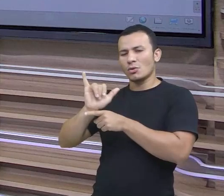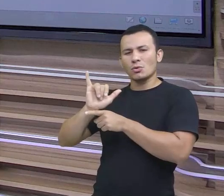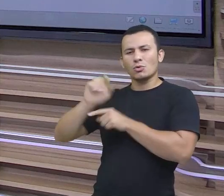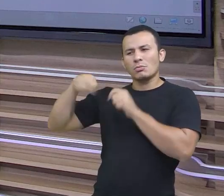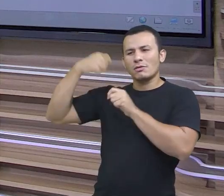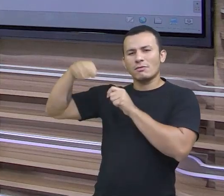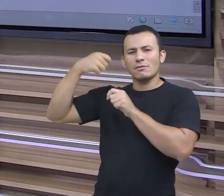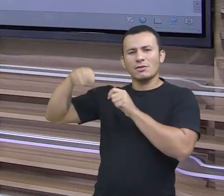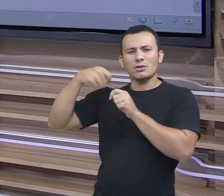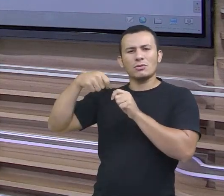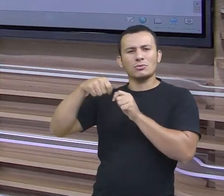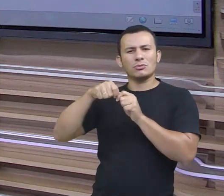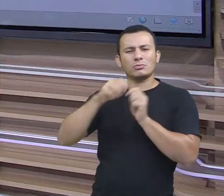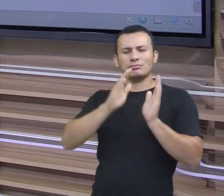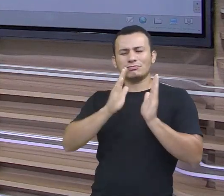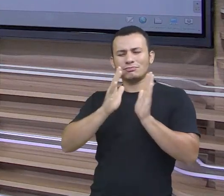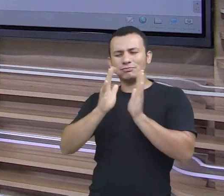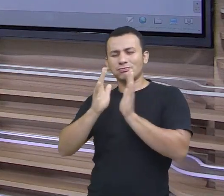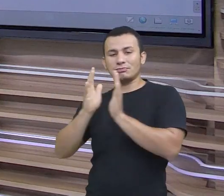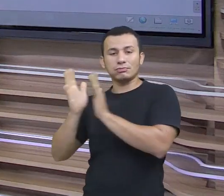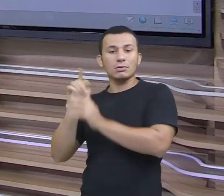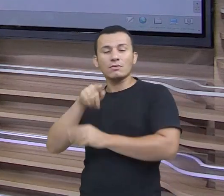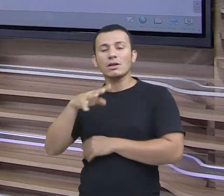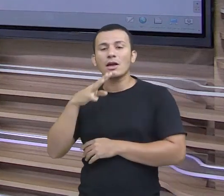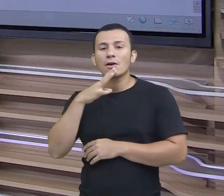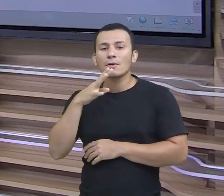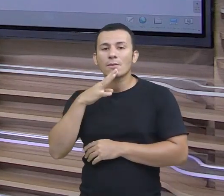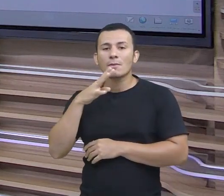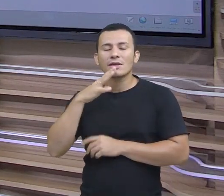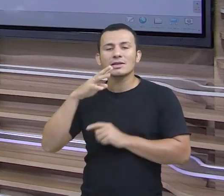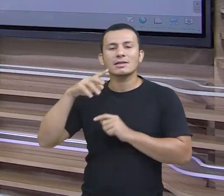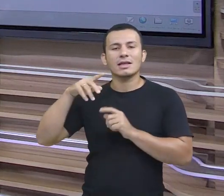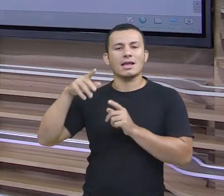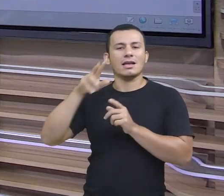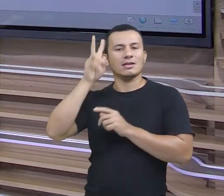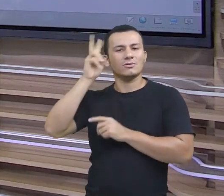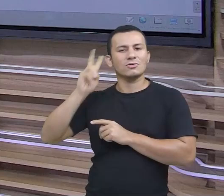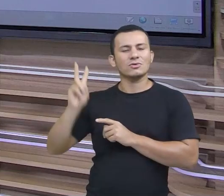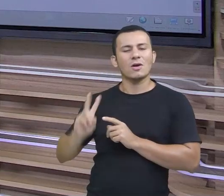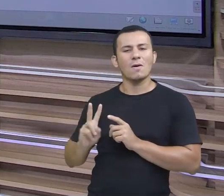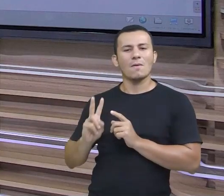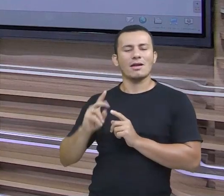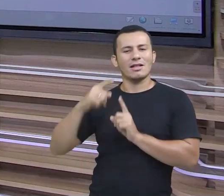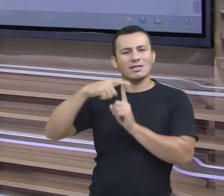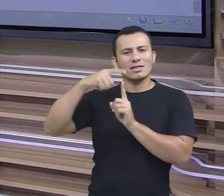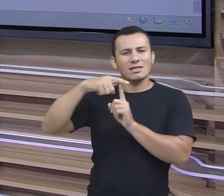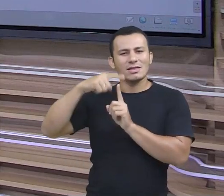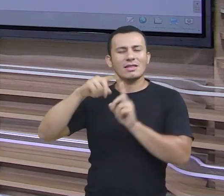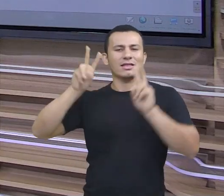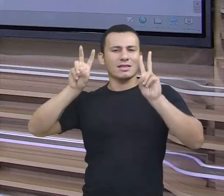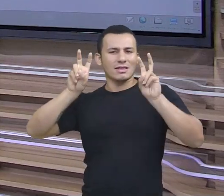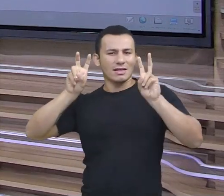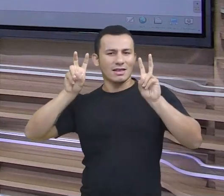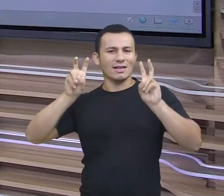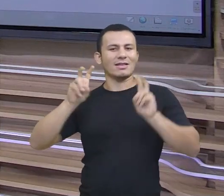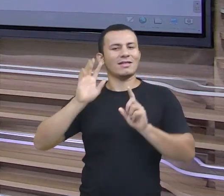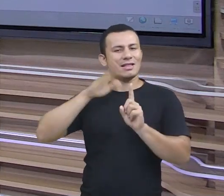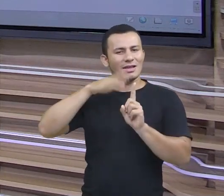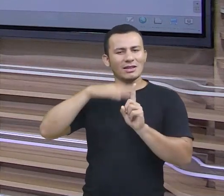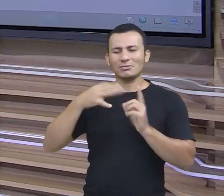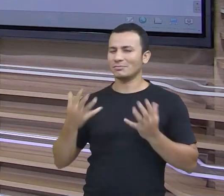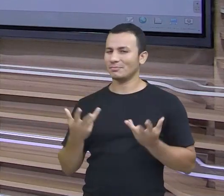pode acompanhar e conhecer essas outras historinhas desses gêneros, dessas lendas maravilhosas.